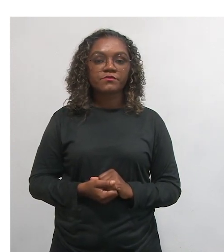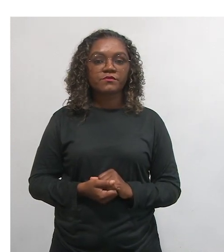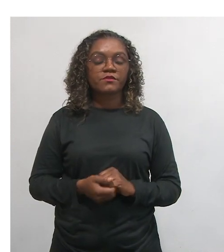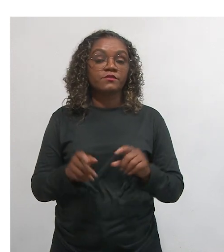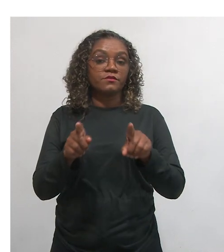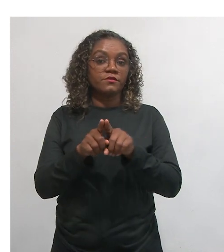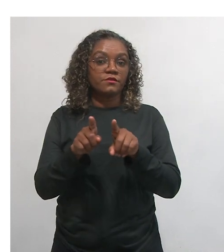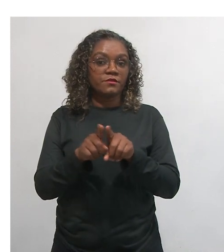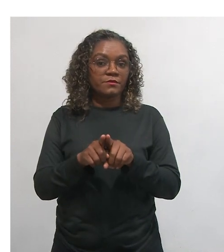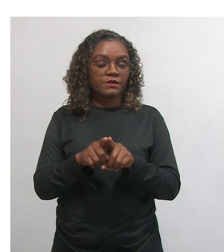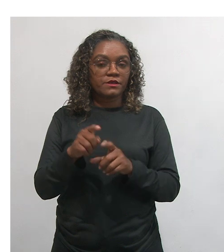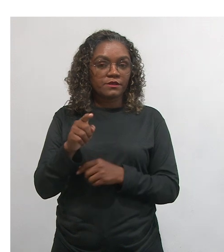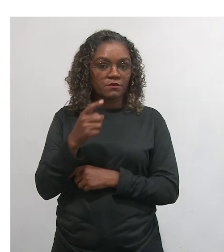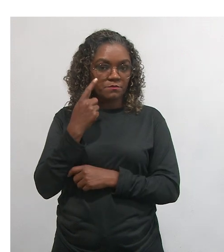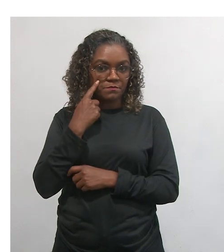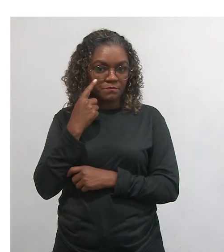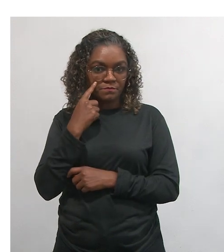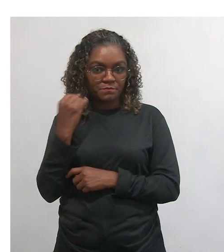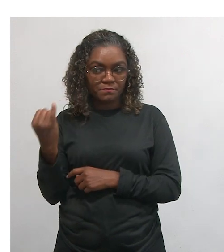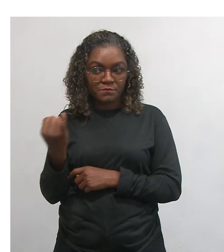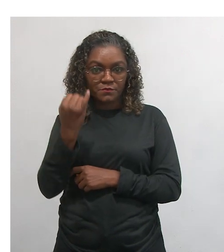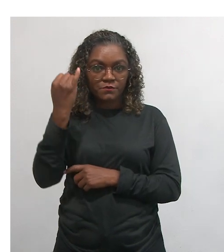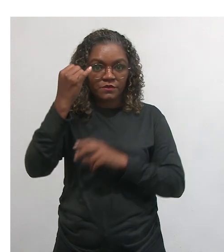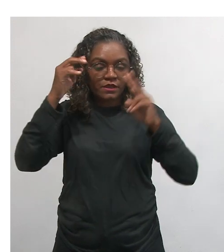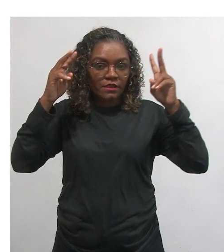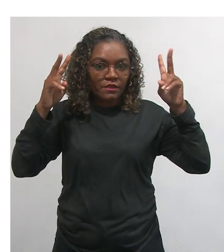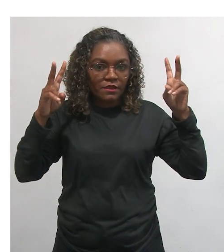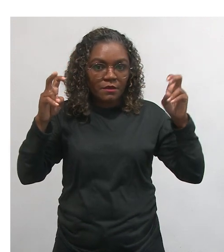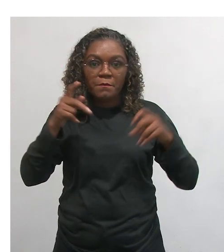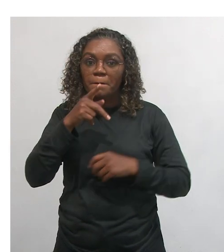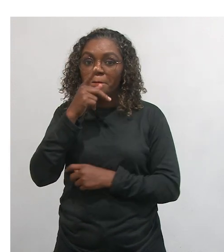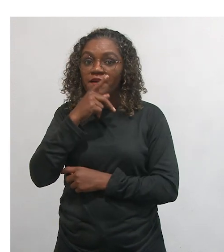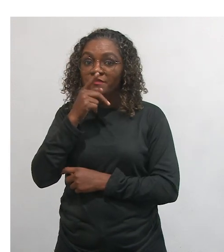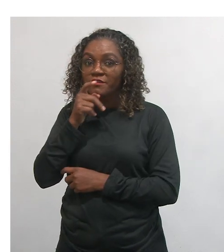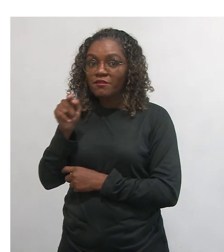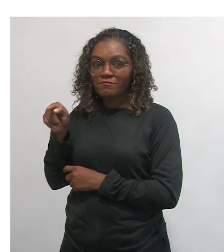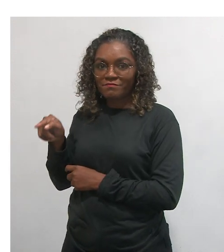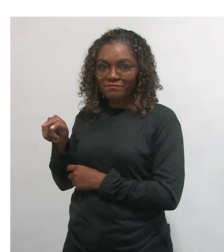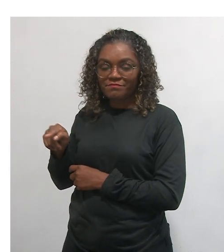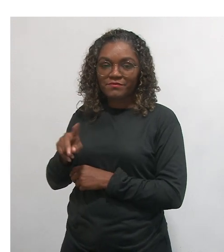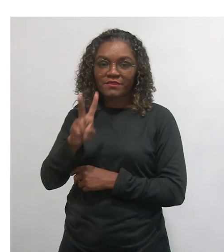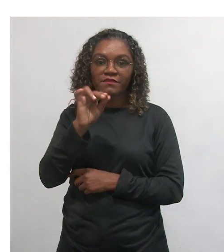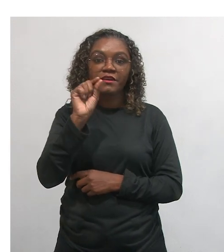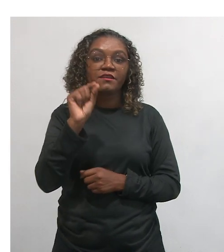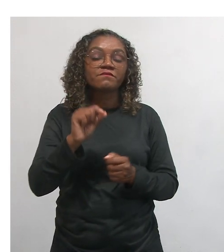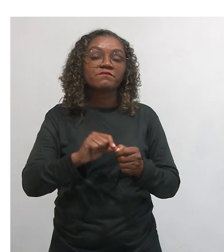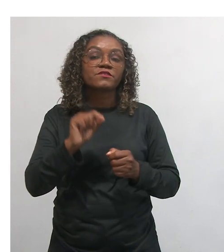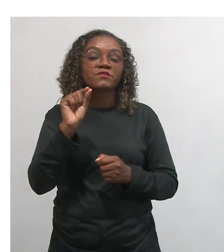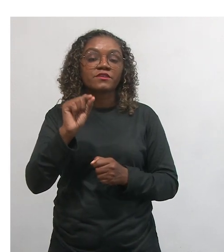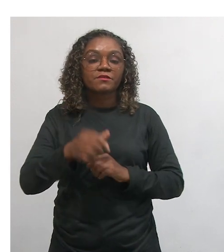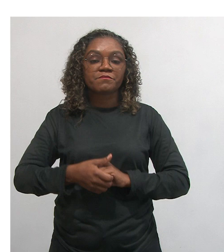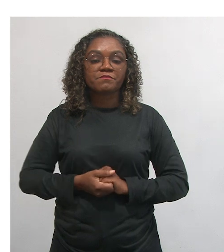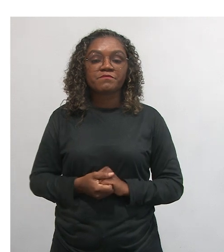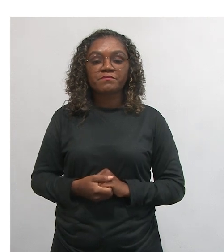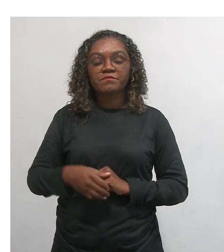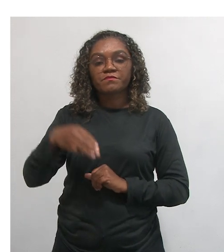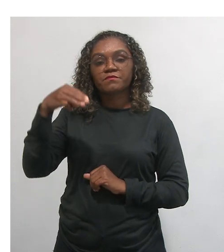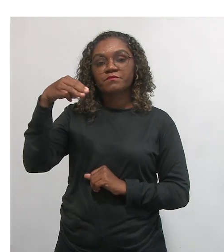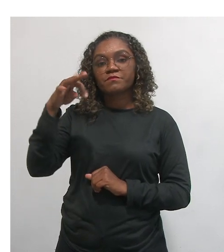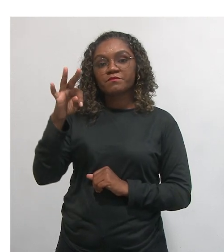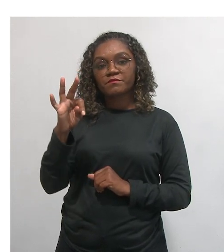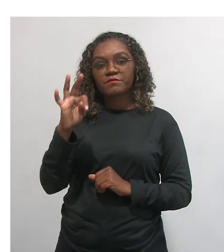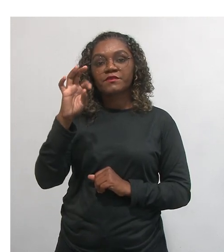E no ponto importante, que foi o pulo do gato de Platão, ele vai criar a